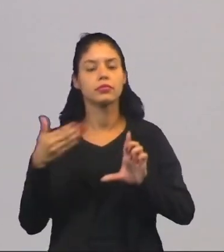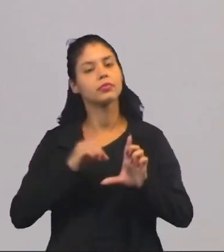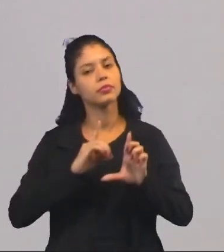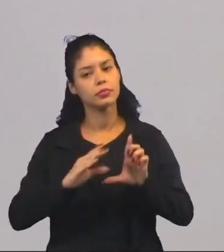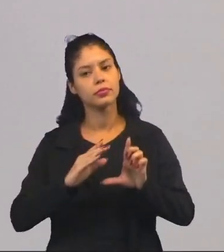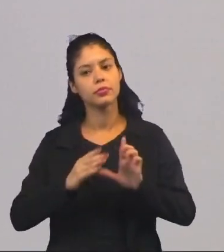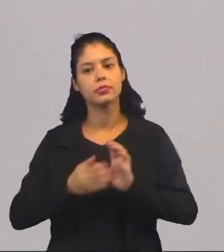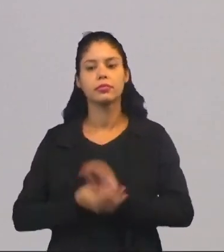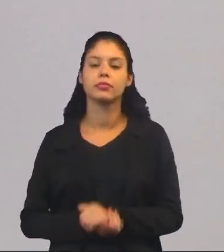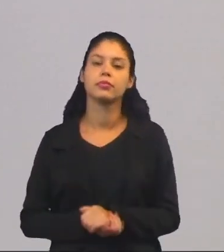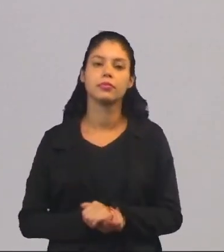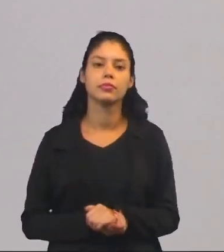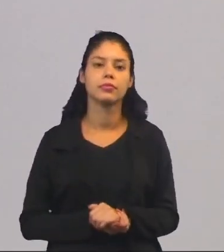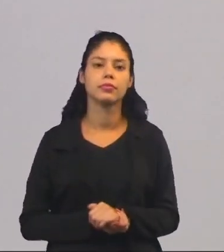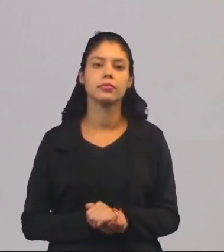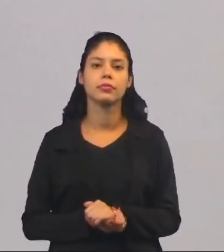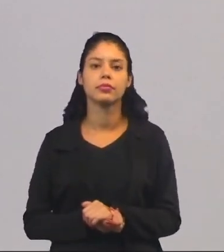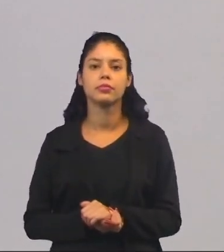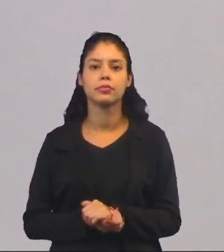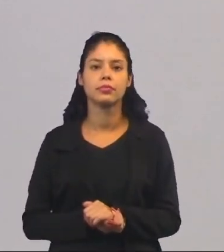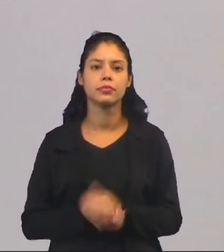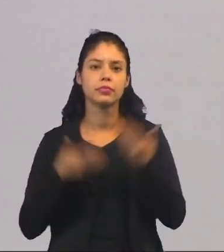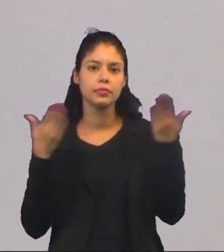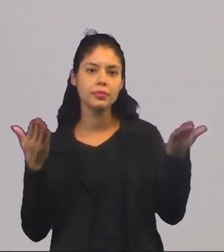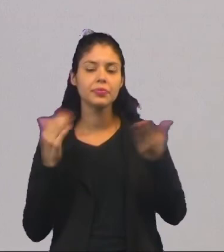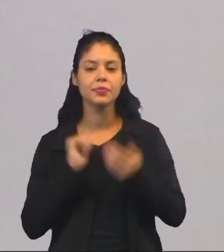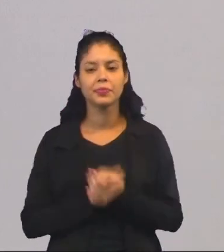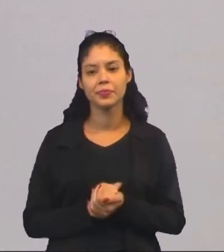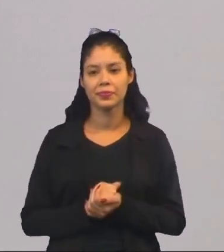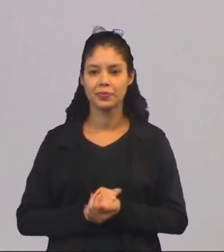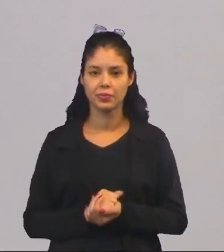acessar a plataforma Eduque, tá certo? Tudo ok?